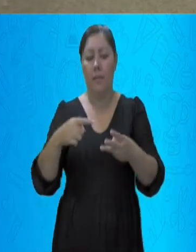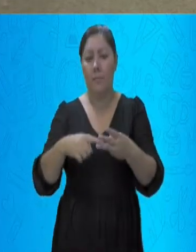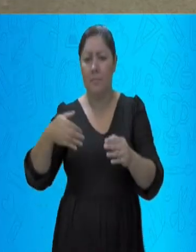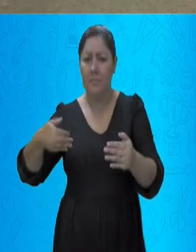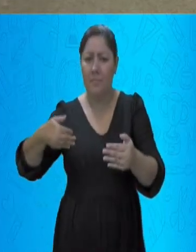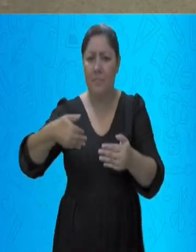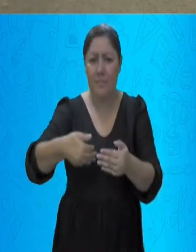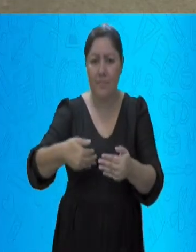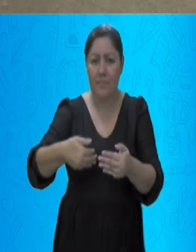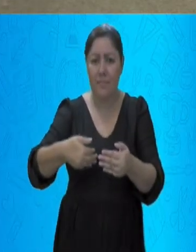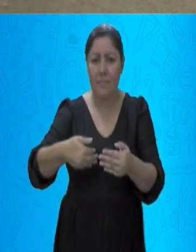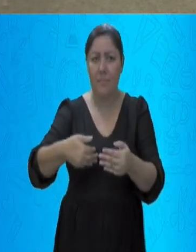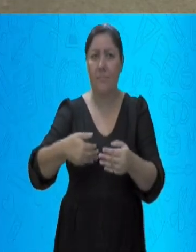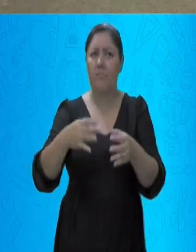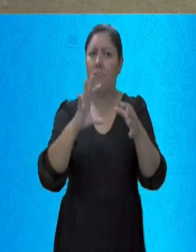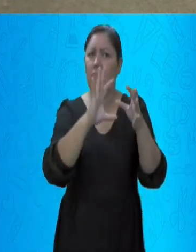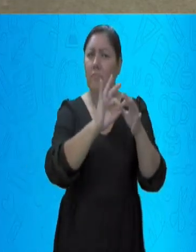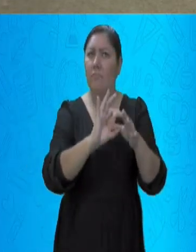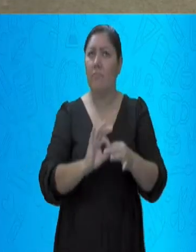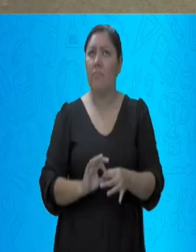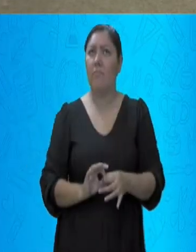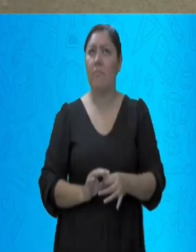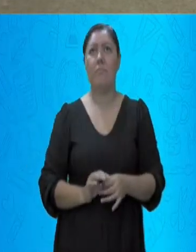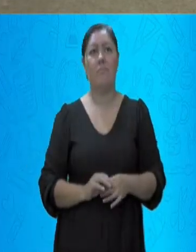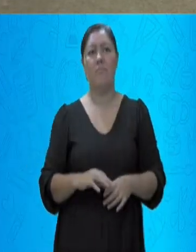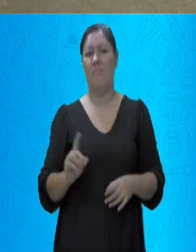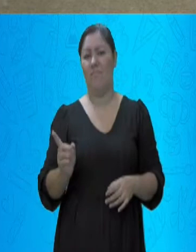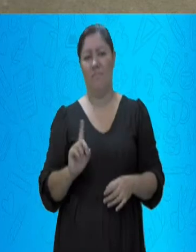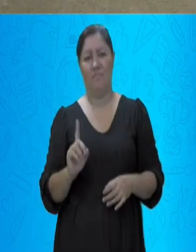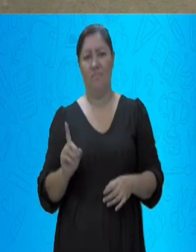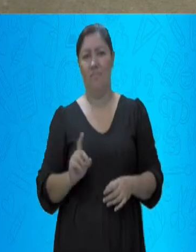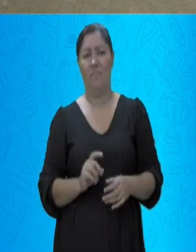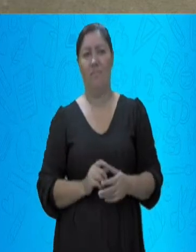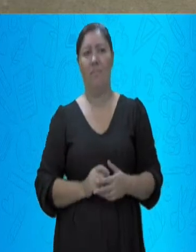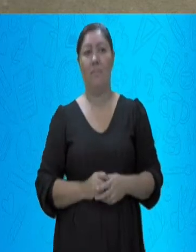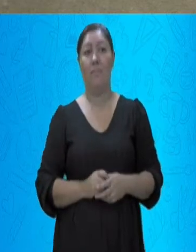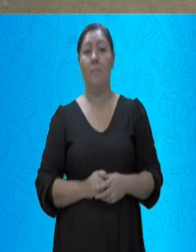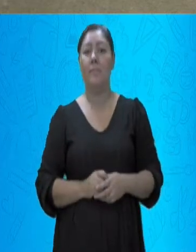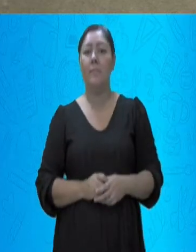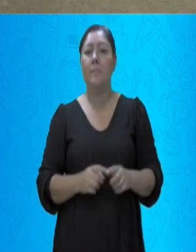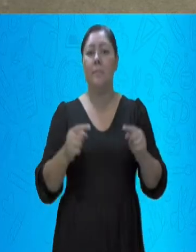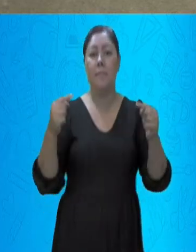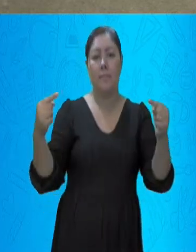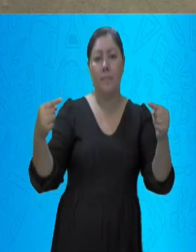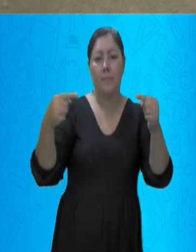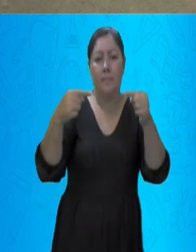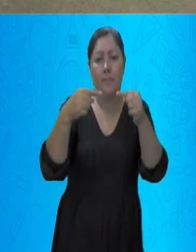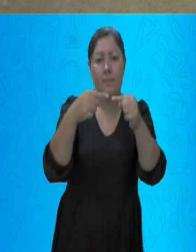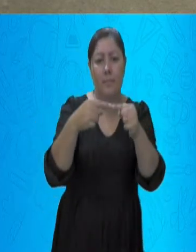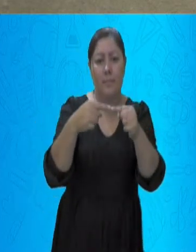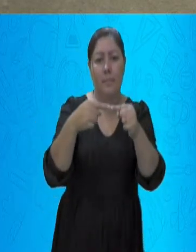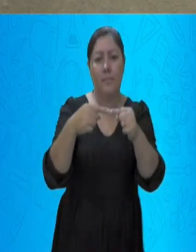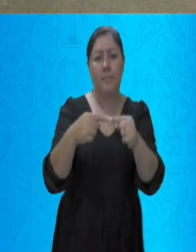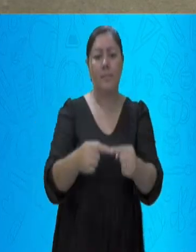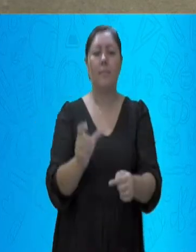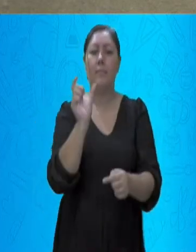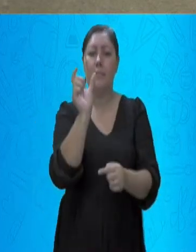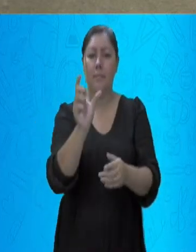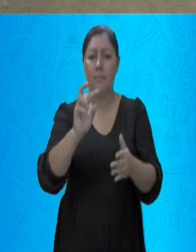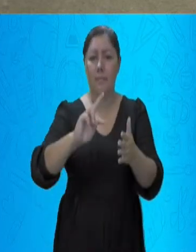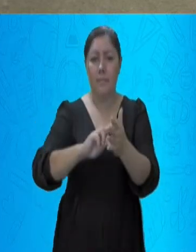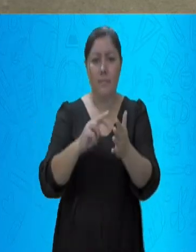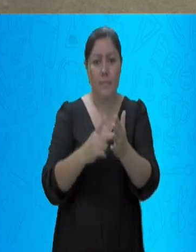contexto novo? Então, dentro dessas 3 palavras, a que mais se identifica, que é sinônima de novo,